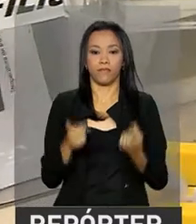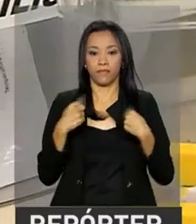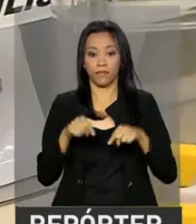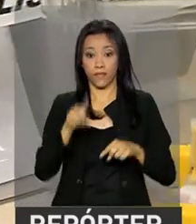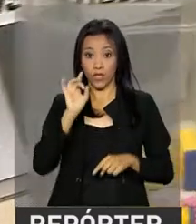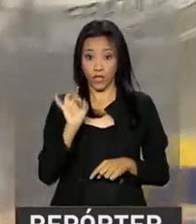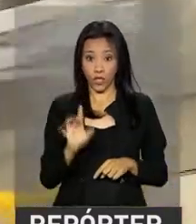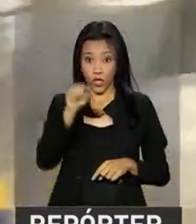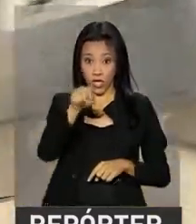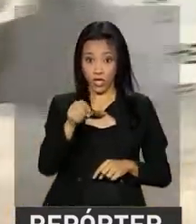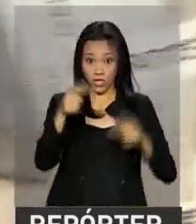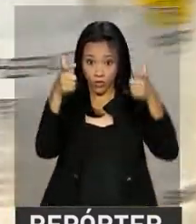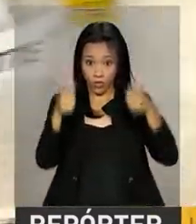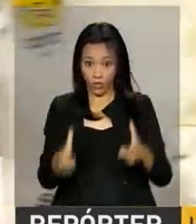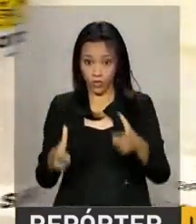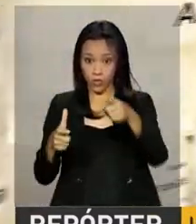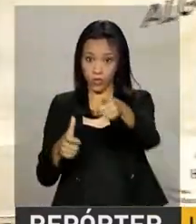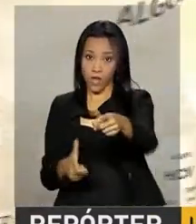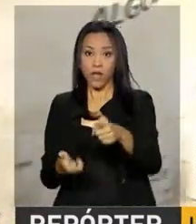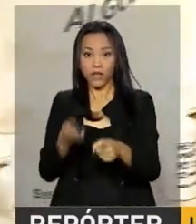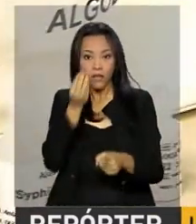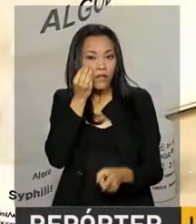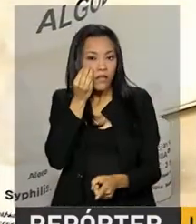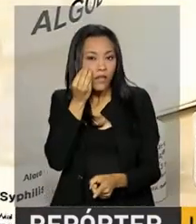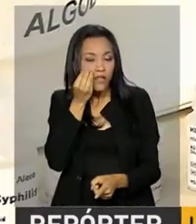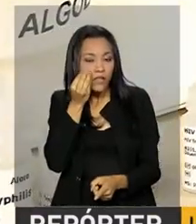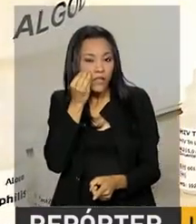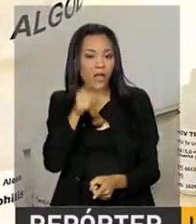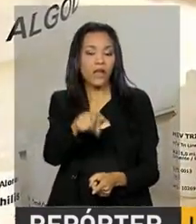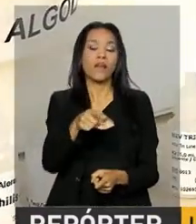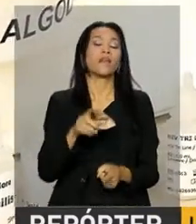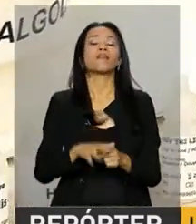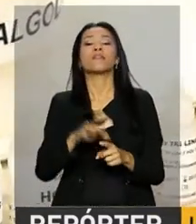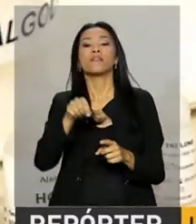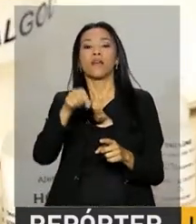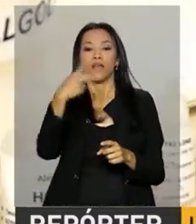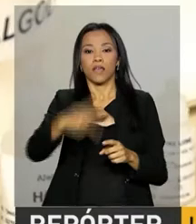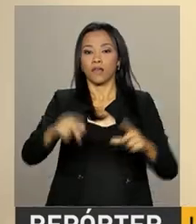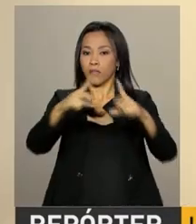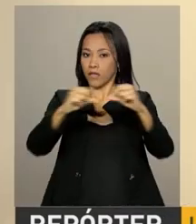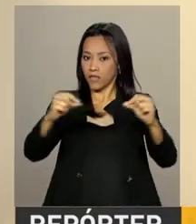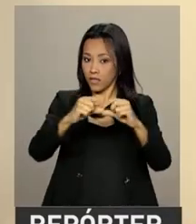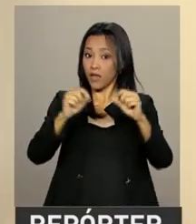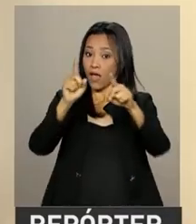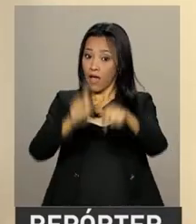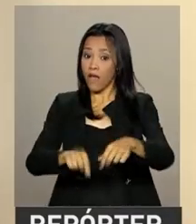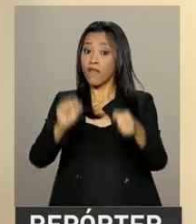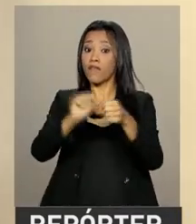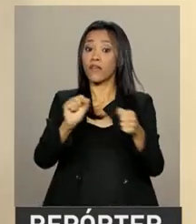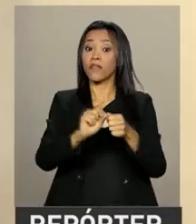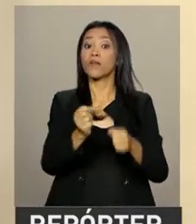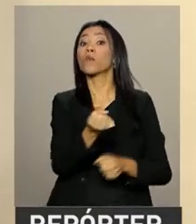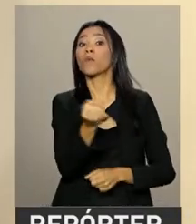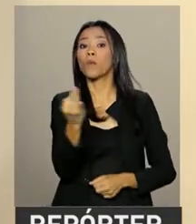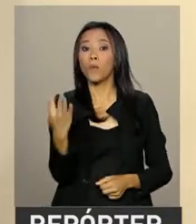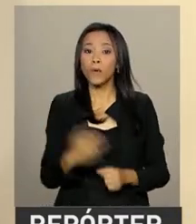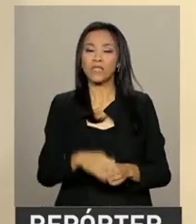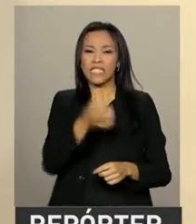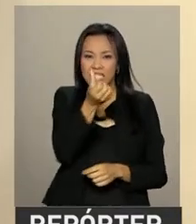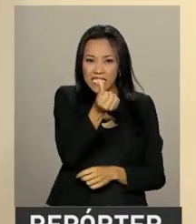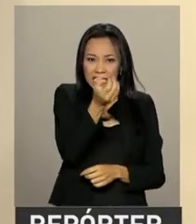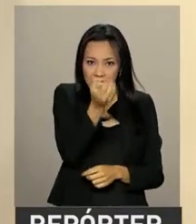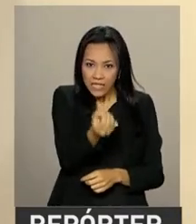só neste centro de testagem de doenças sexualmente transmissíveis de brasília são feitos uma média de 60 testes